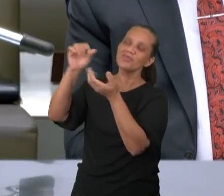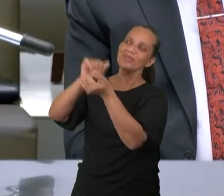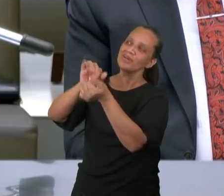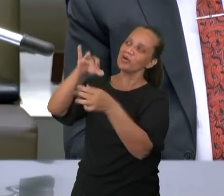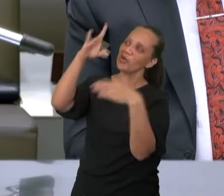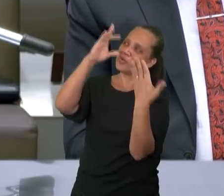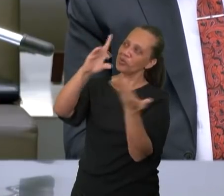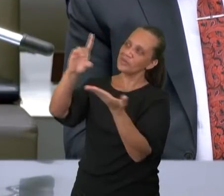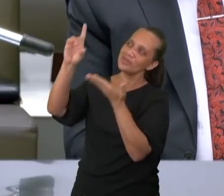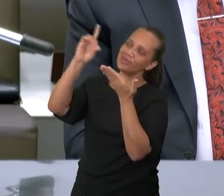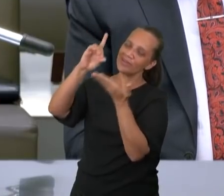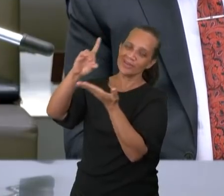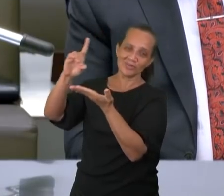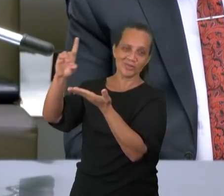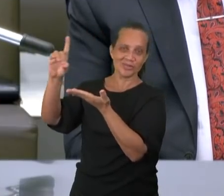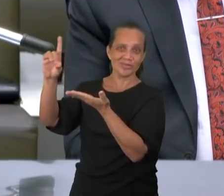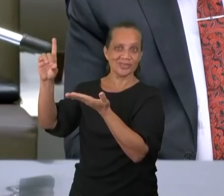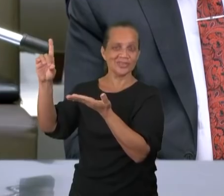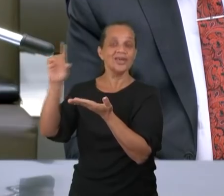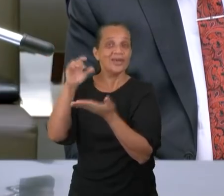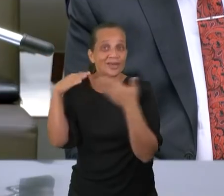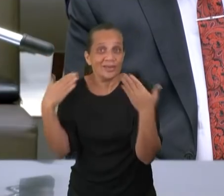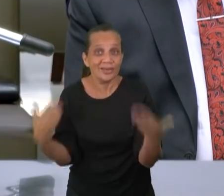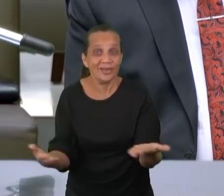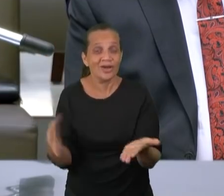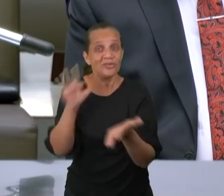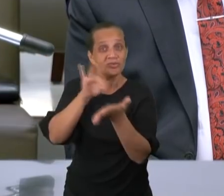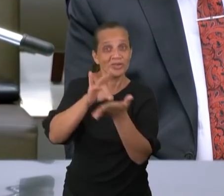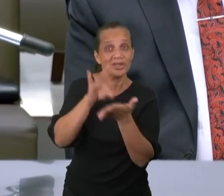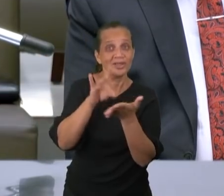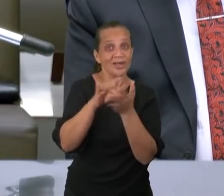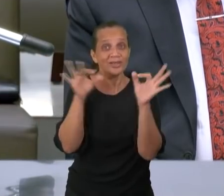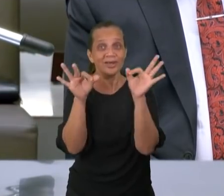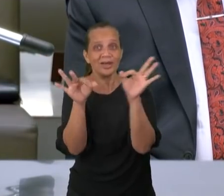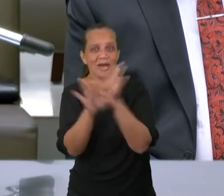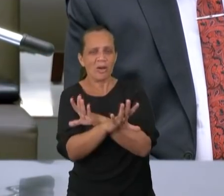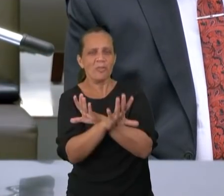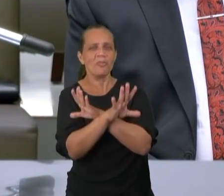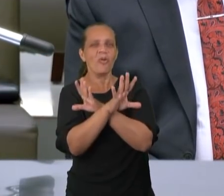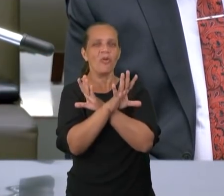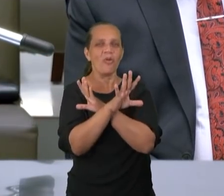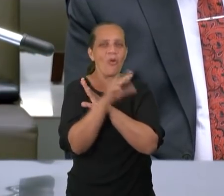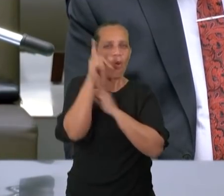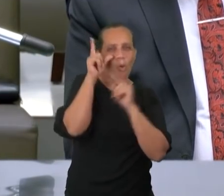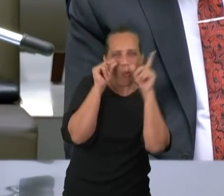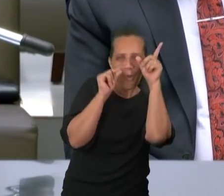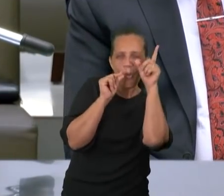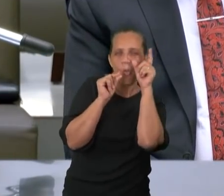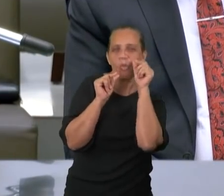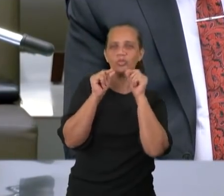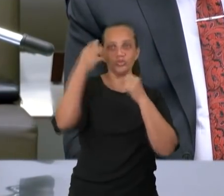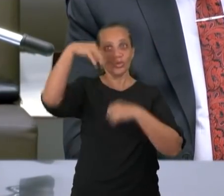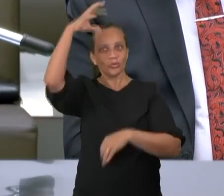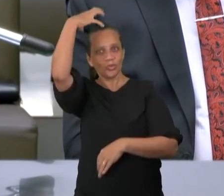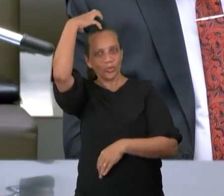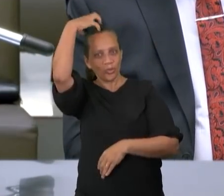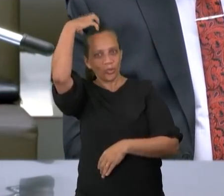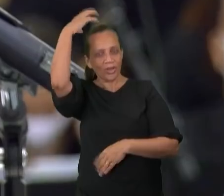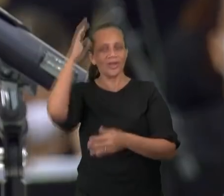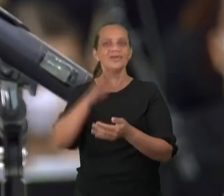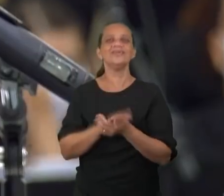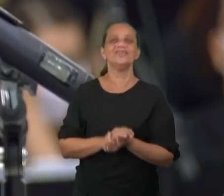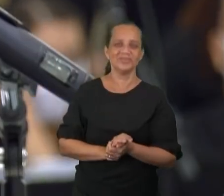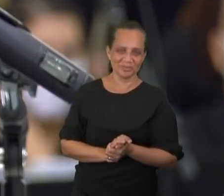Glória a Deus. Fugiu do rei o sono. Quando eu li isso aqui, disse, foi nada. O sono disse, eu vou ficar nesse prensado nada, menino. O rei tá... Oxe, o sono